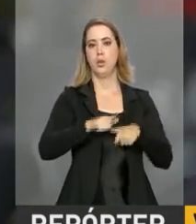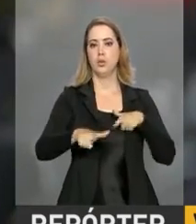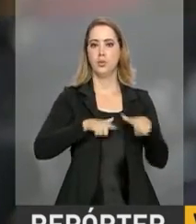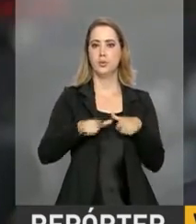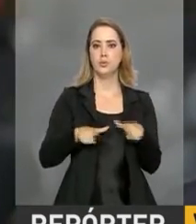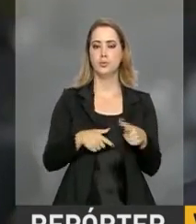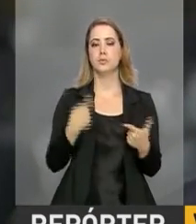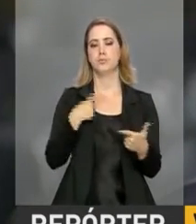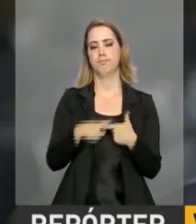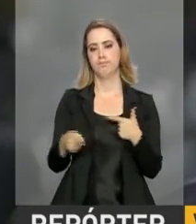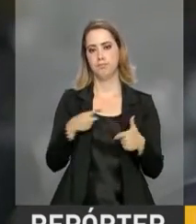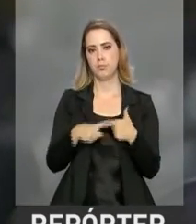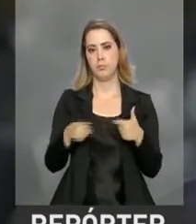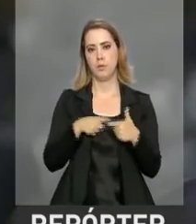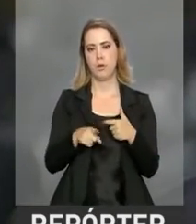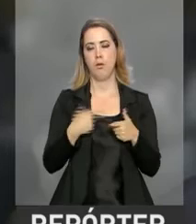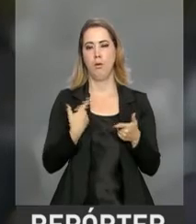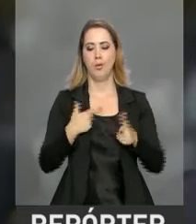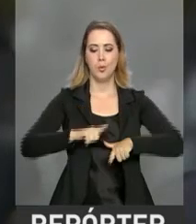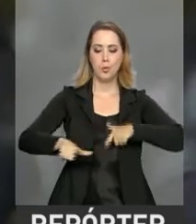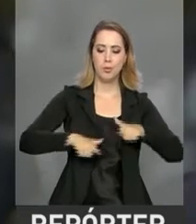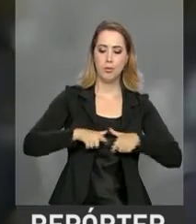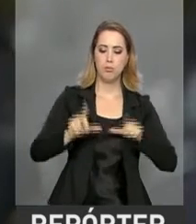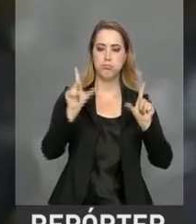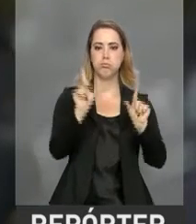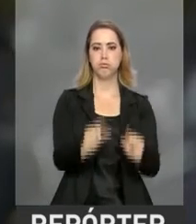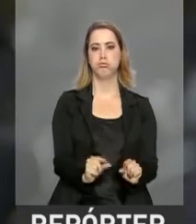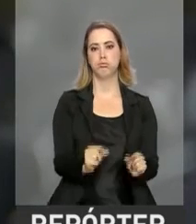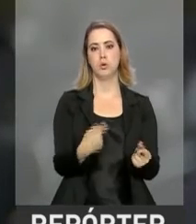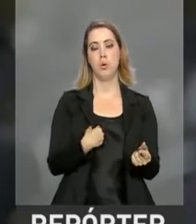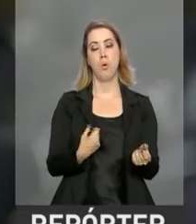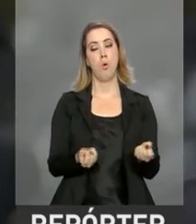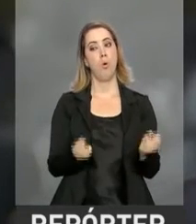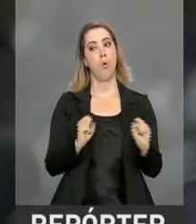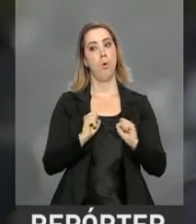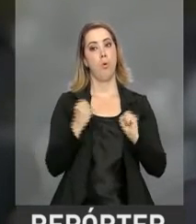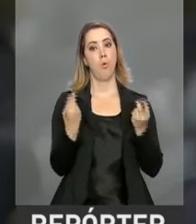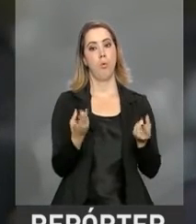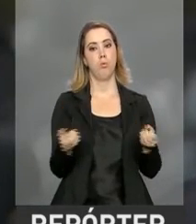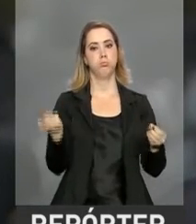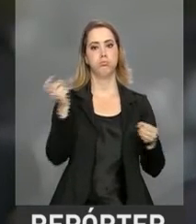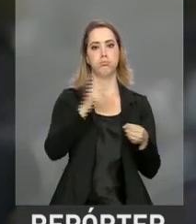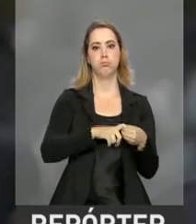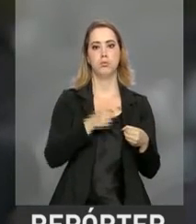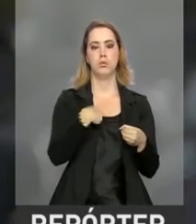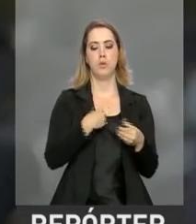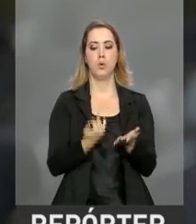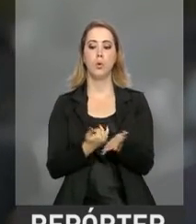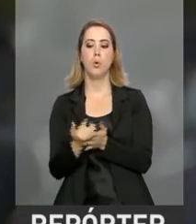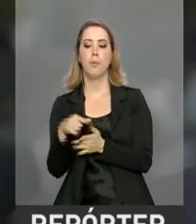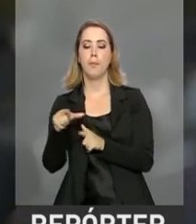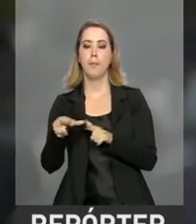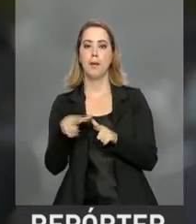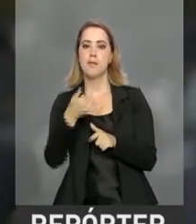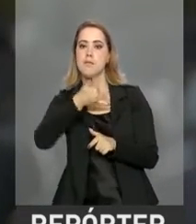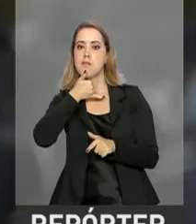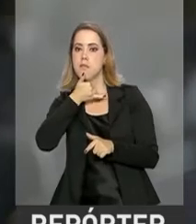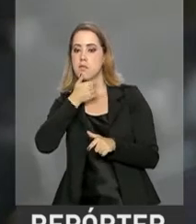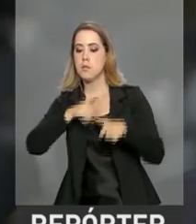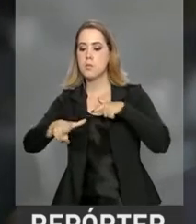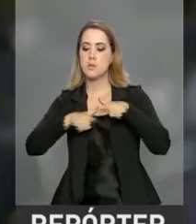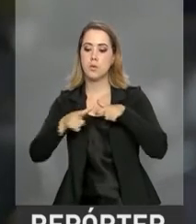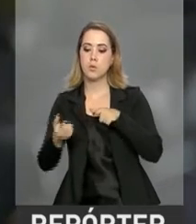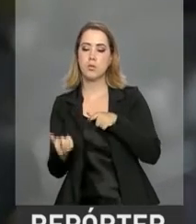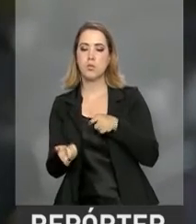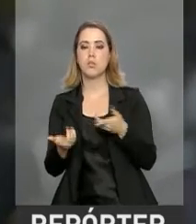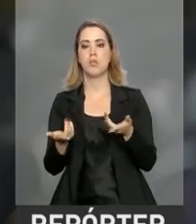relações profissionais, na sua produtividade, ou então o inverso, pode começar no ambiente do trabalho, quando questões